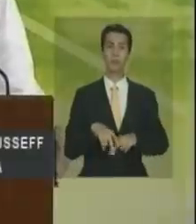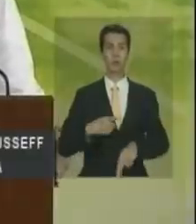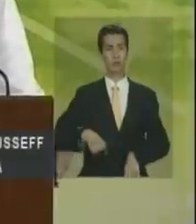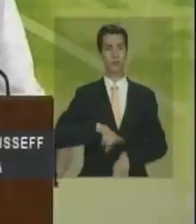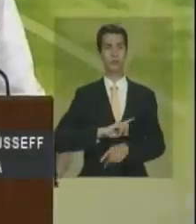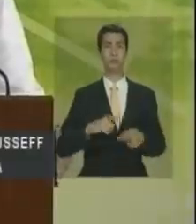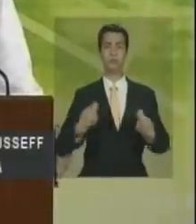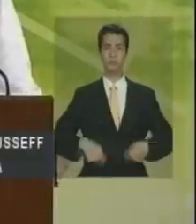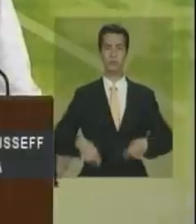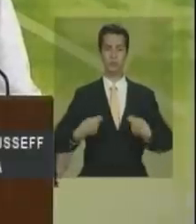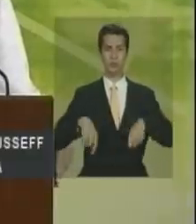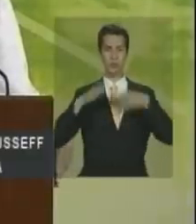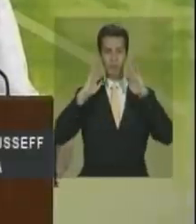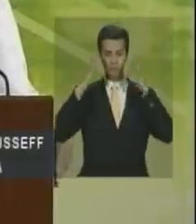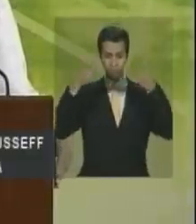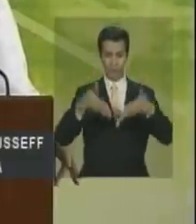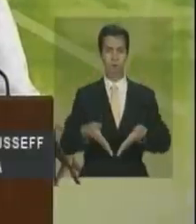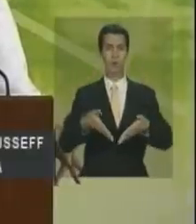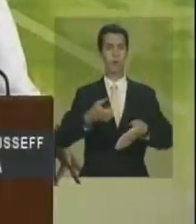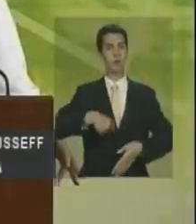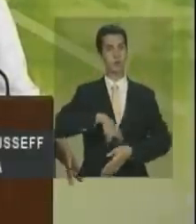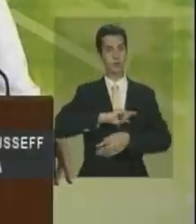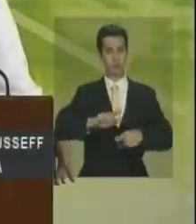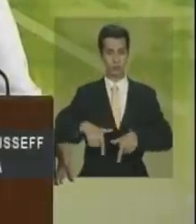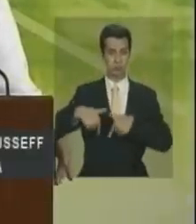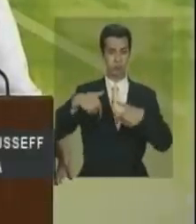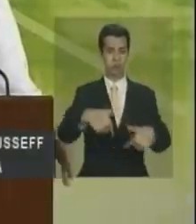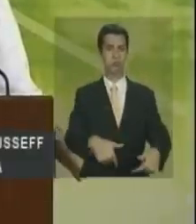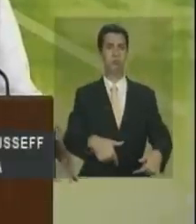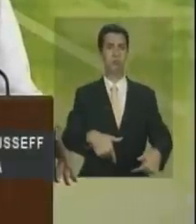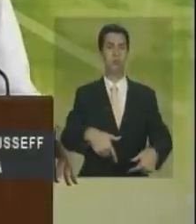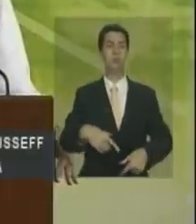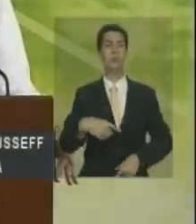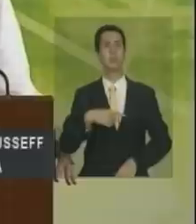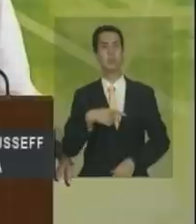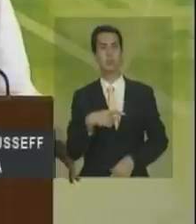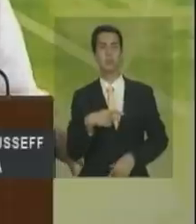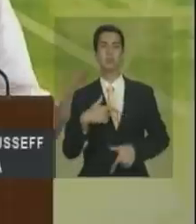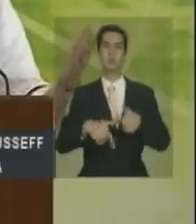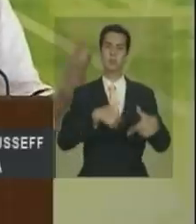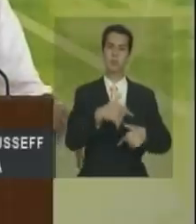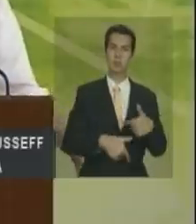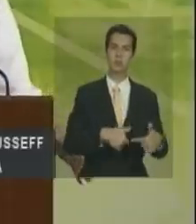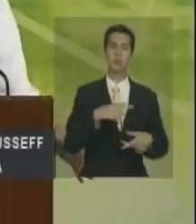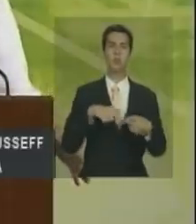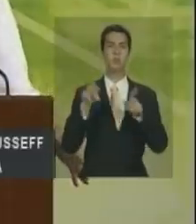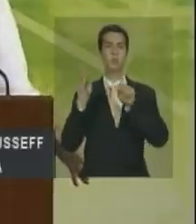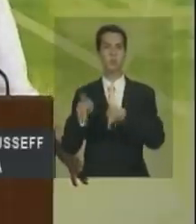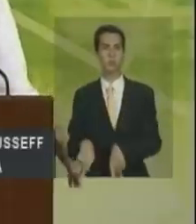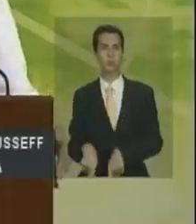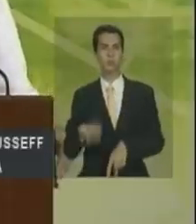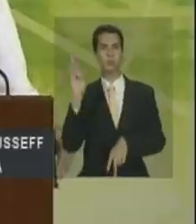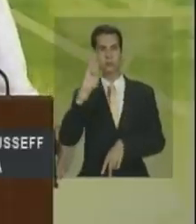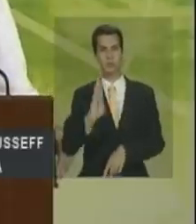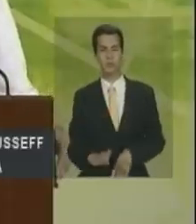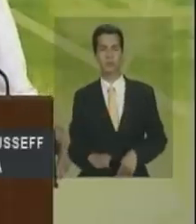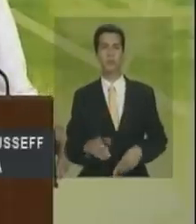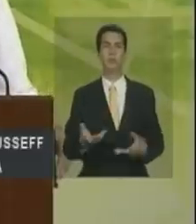focar nossos esforços, do governo, dos empresários, dos trabalhadores, da população